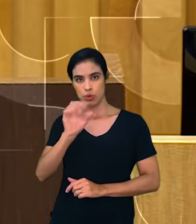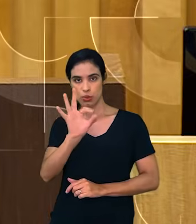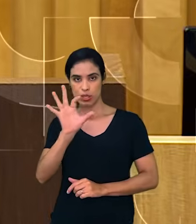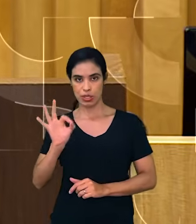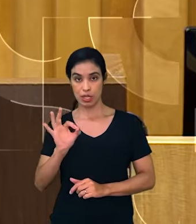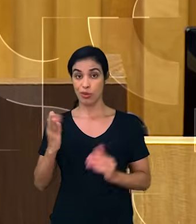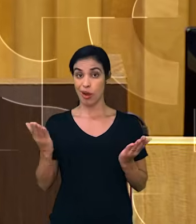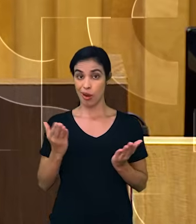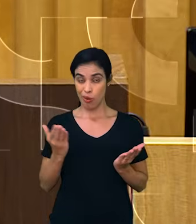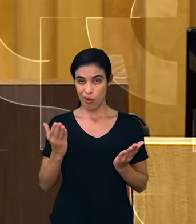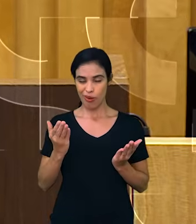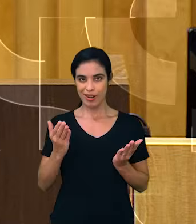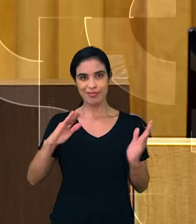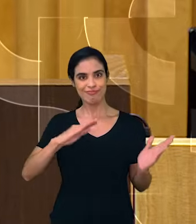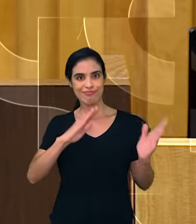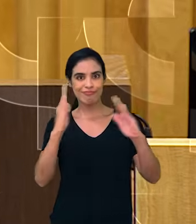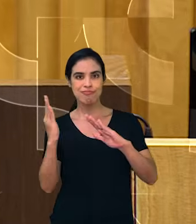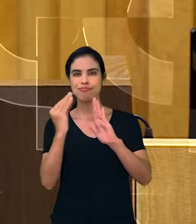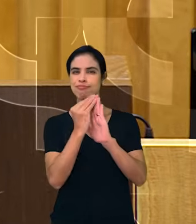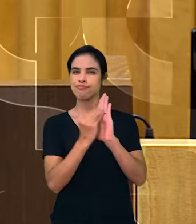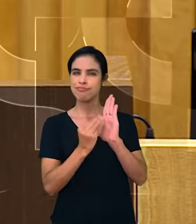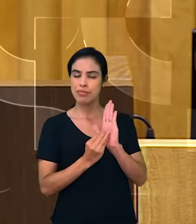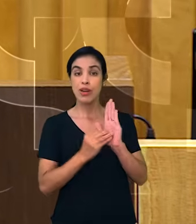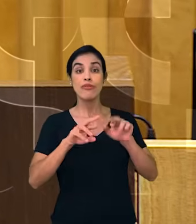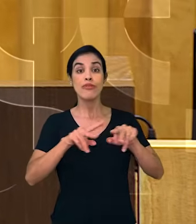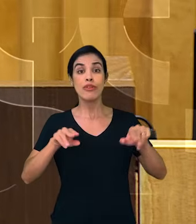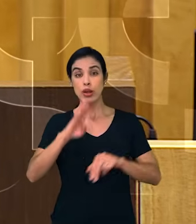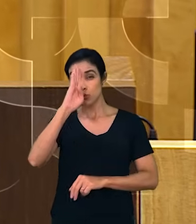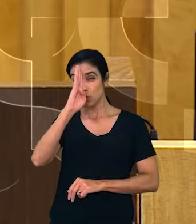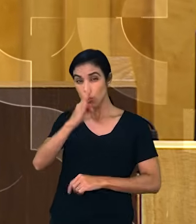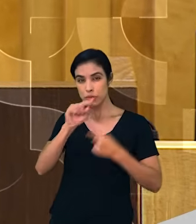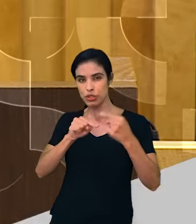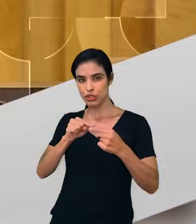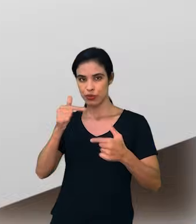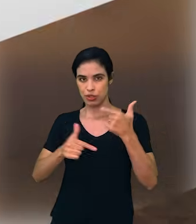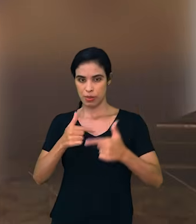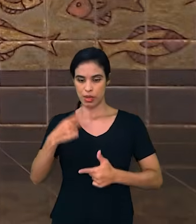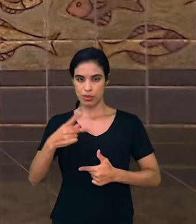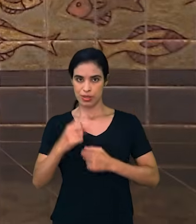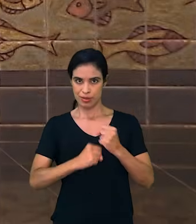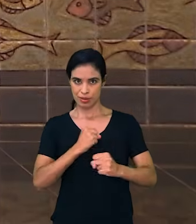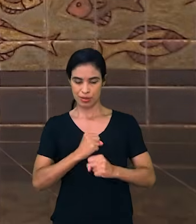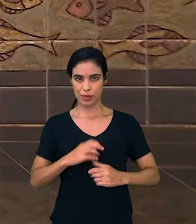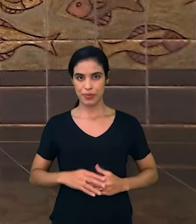Nesta edição do Revista TST, você vai ver as prioridades da gestão para este ano.